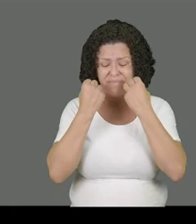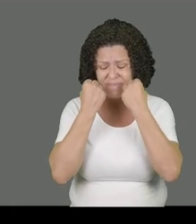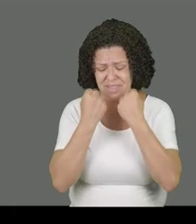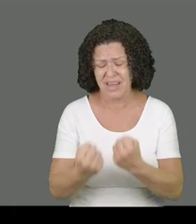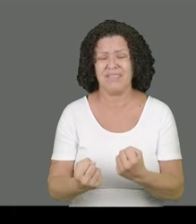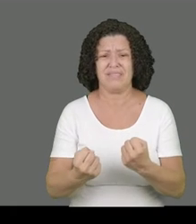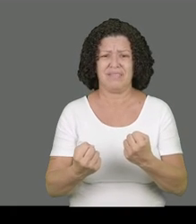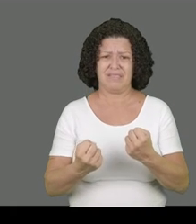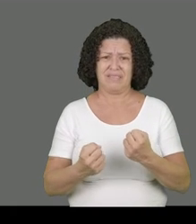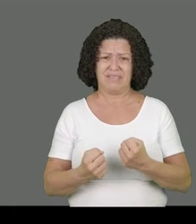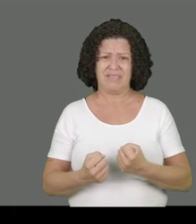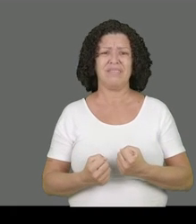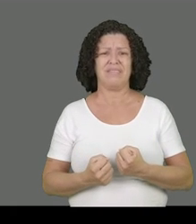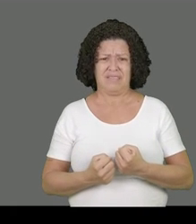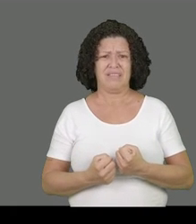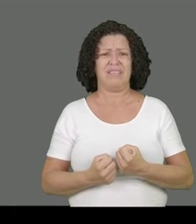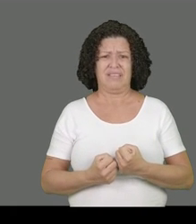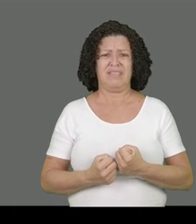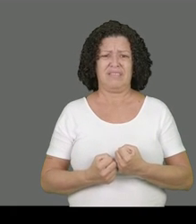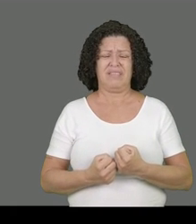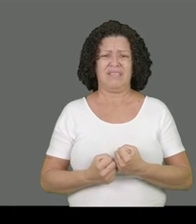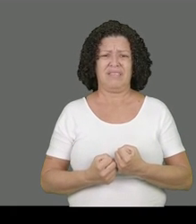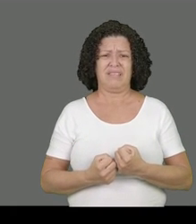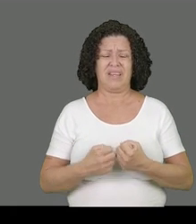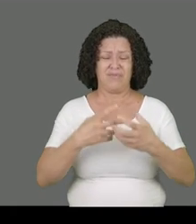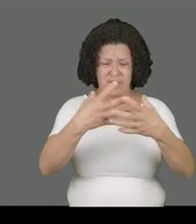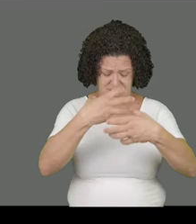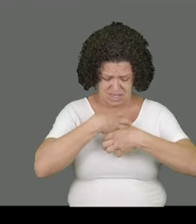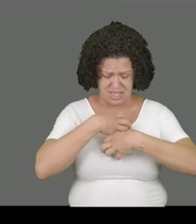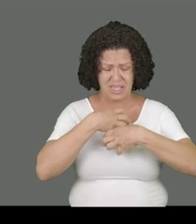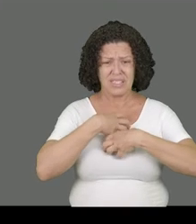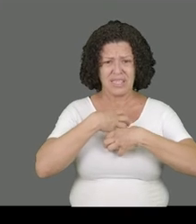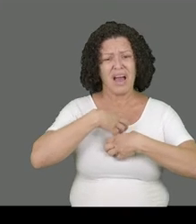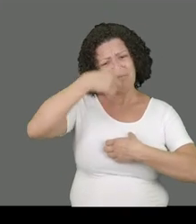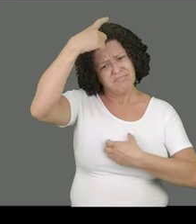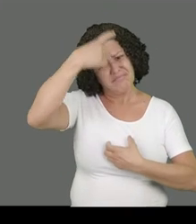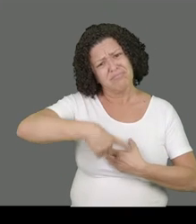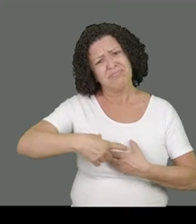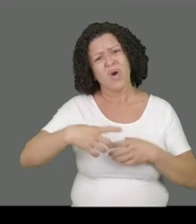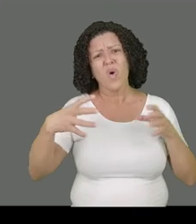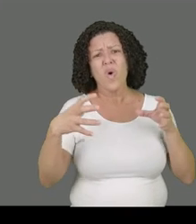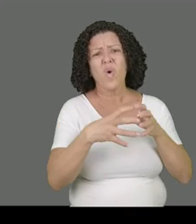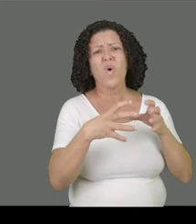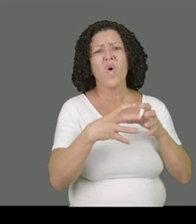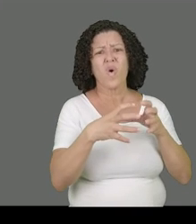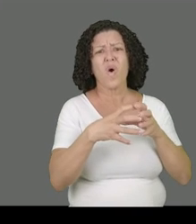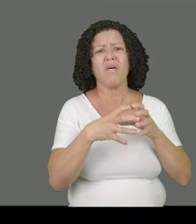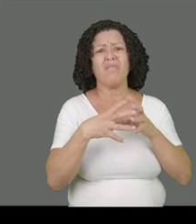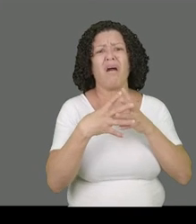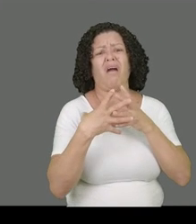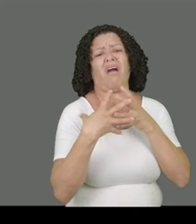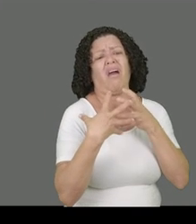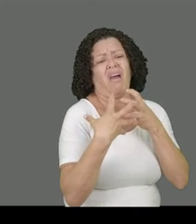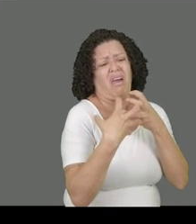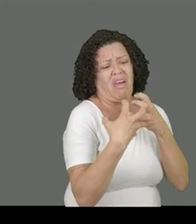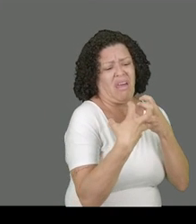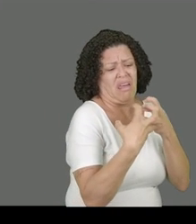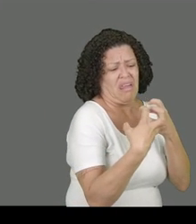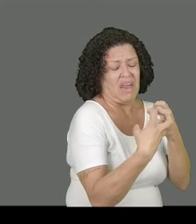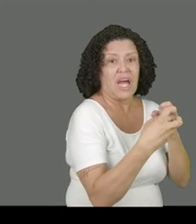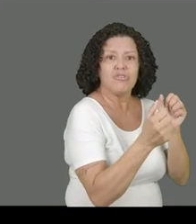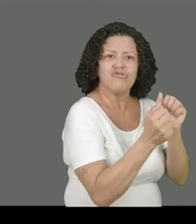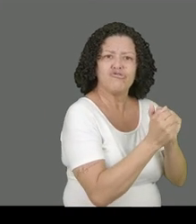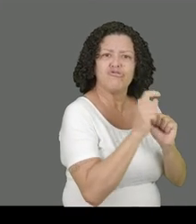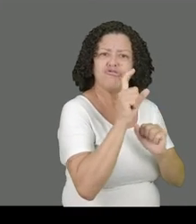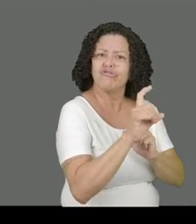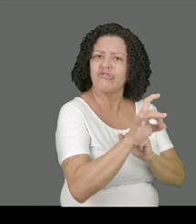situações tensas, pesadas, que nos envolvem como indivíduo e como grupo, que vai nos